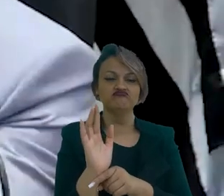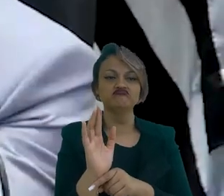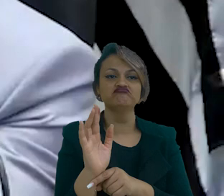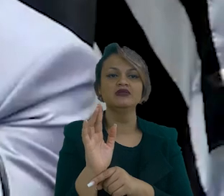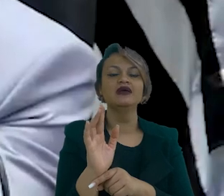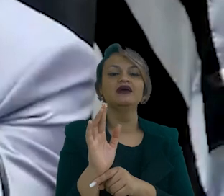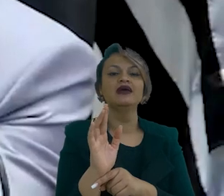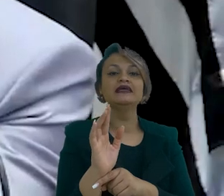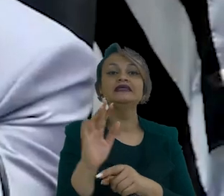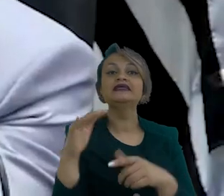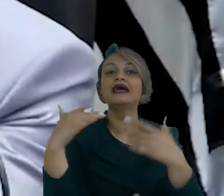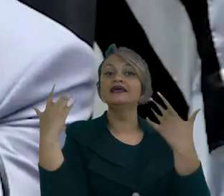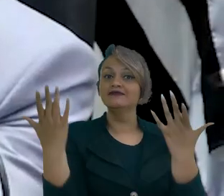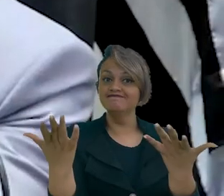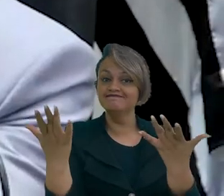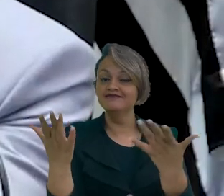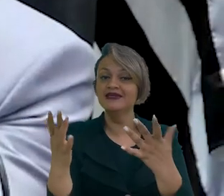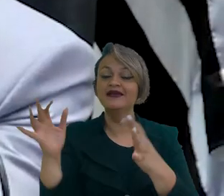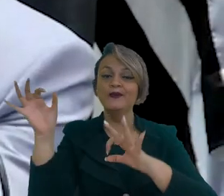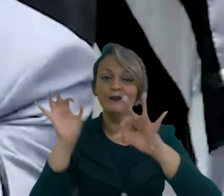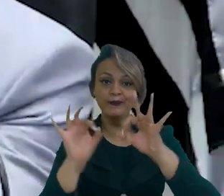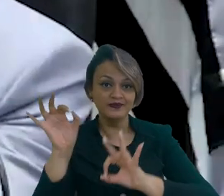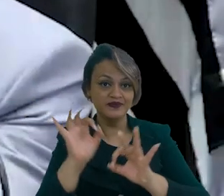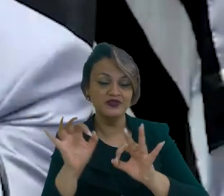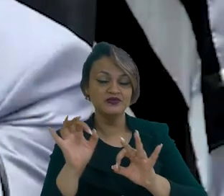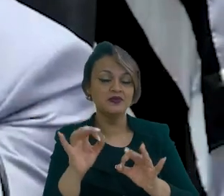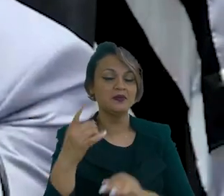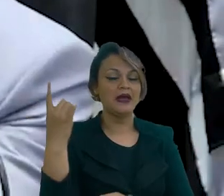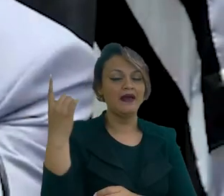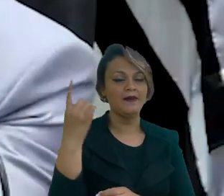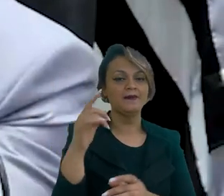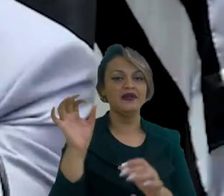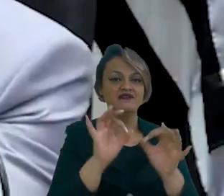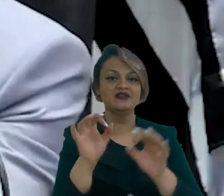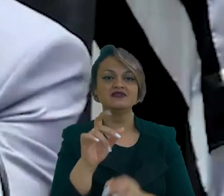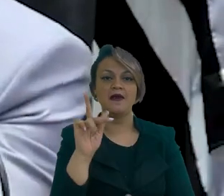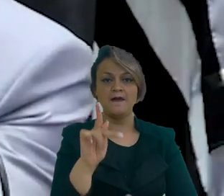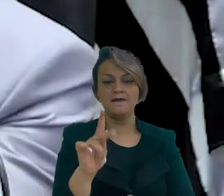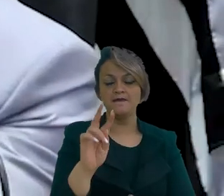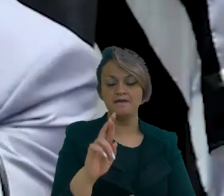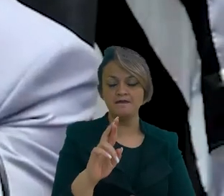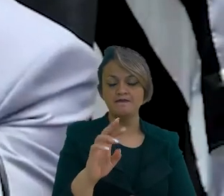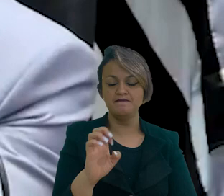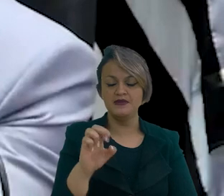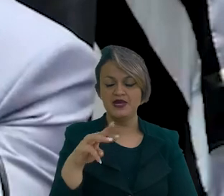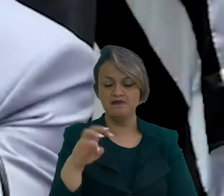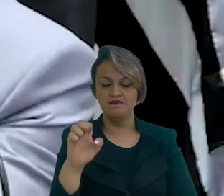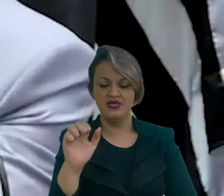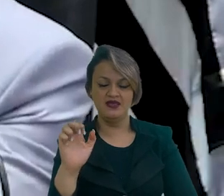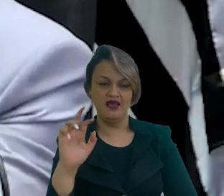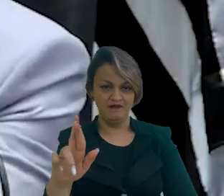amada Imortal na tradução e ia fazer a Premiere e agora